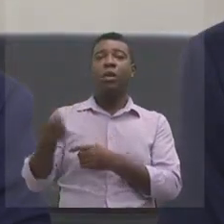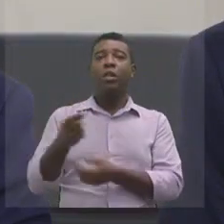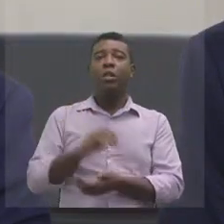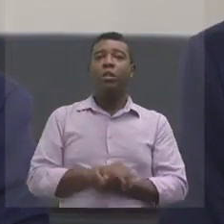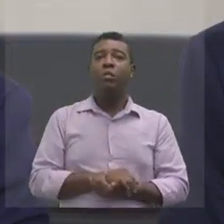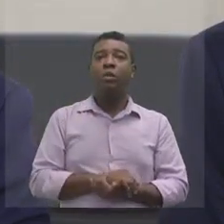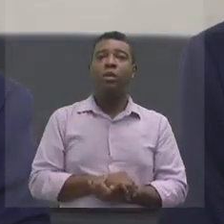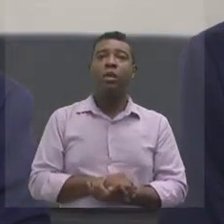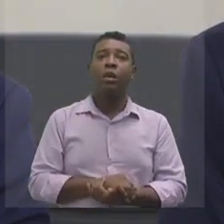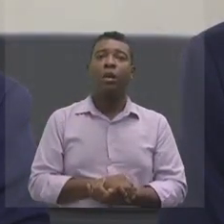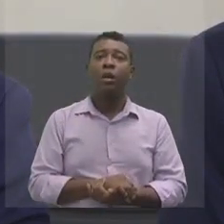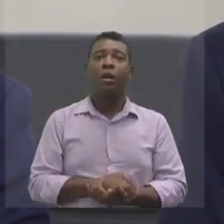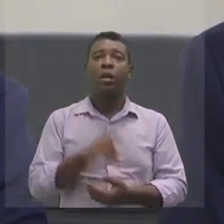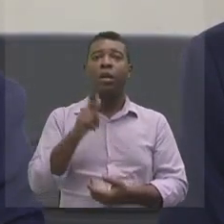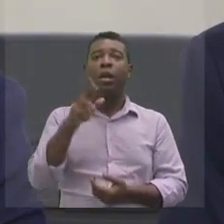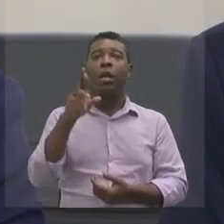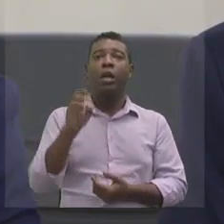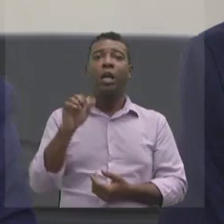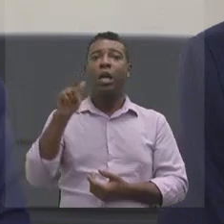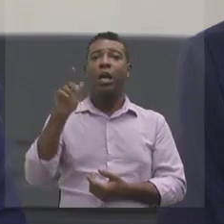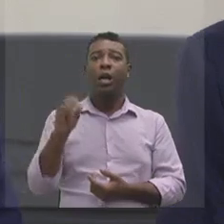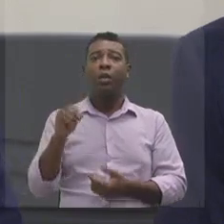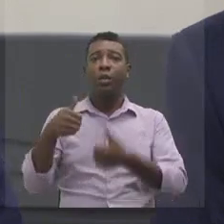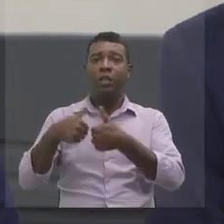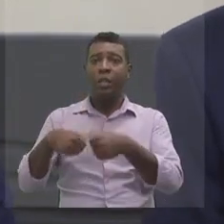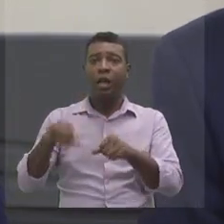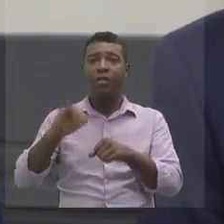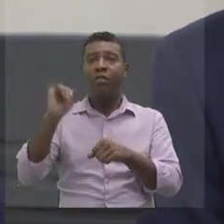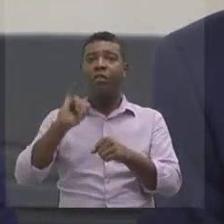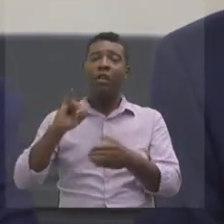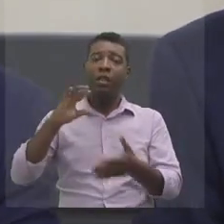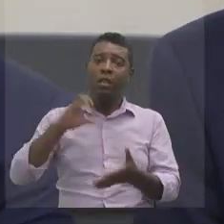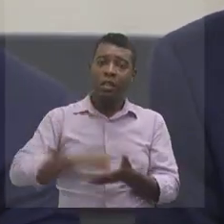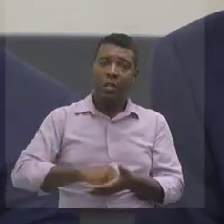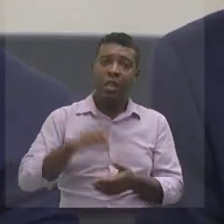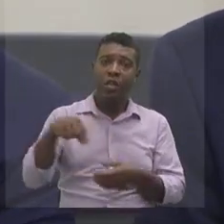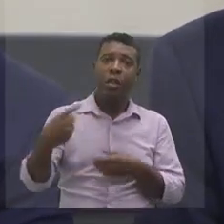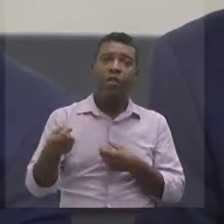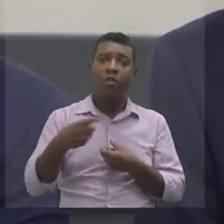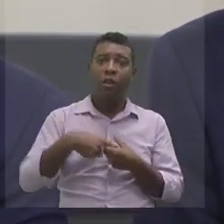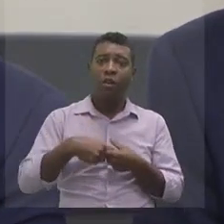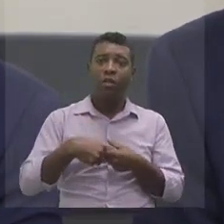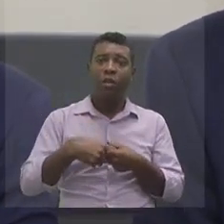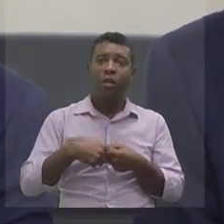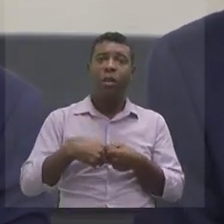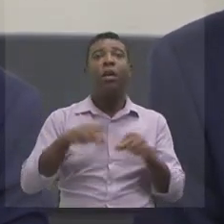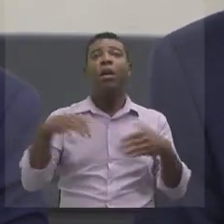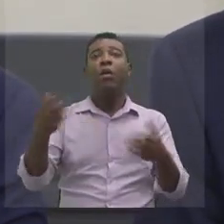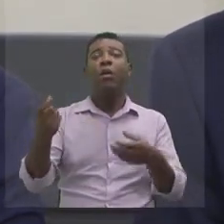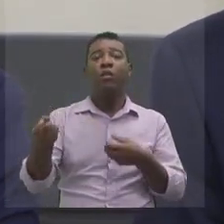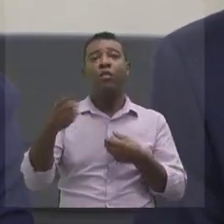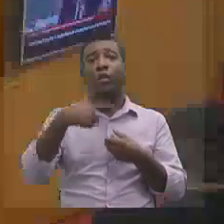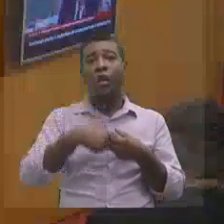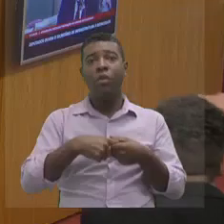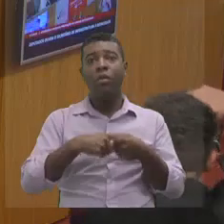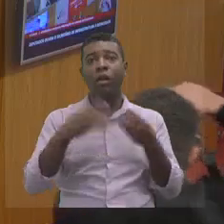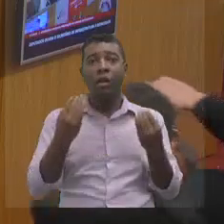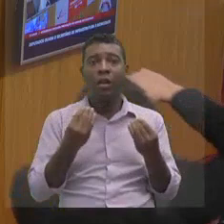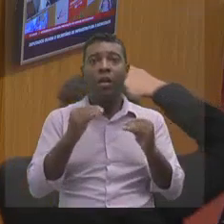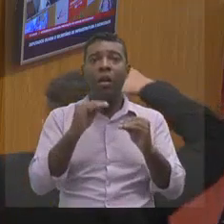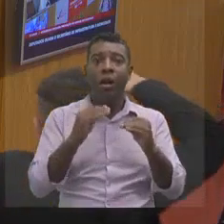o grego que ele estava escrito aí Ele retirou e volta e aí quando volta reposiciona na inscrição